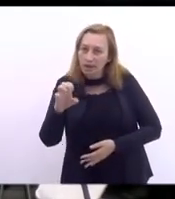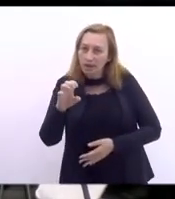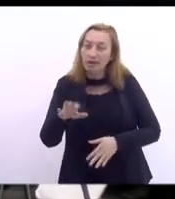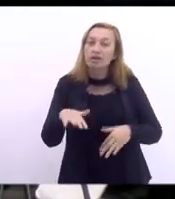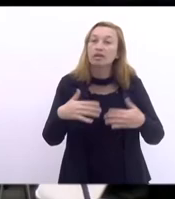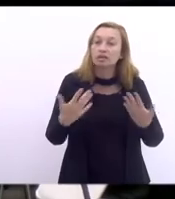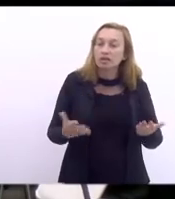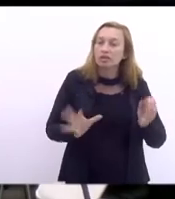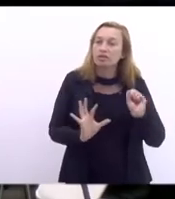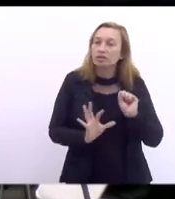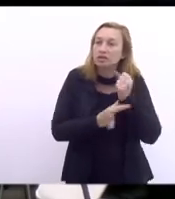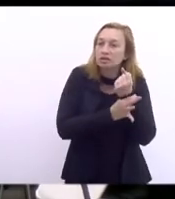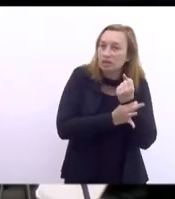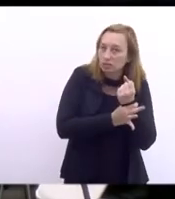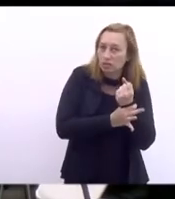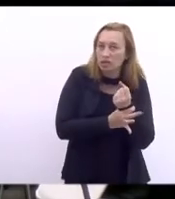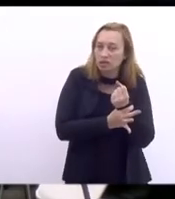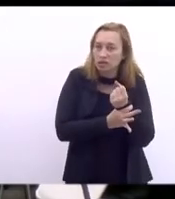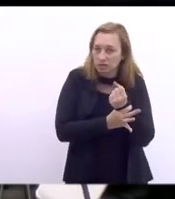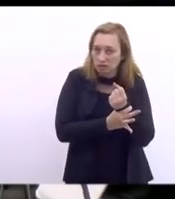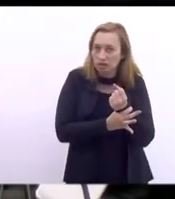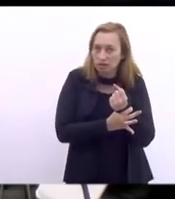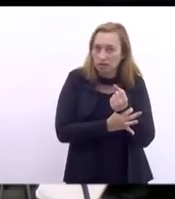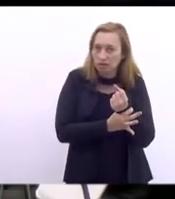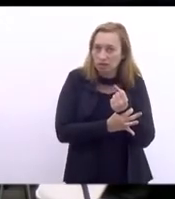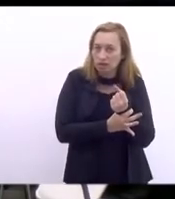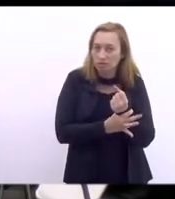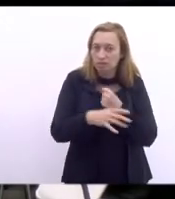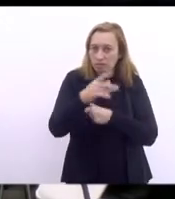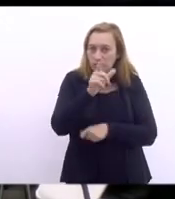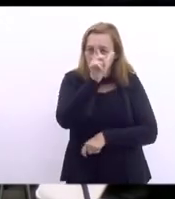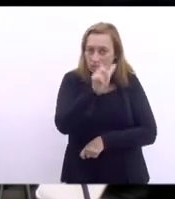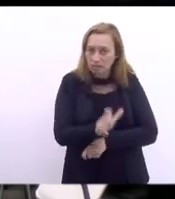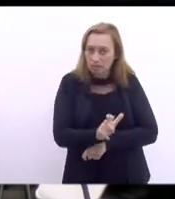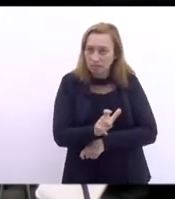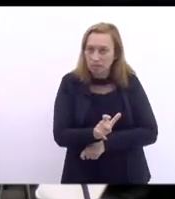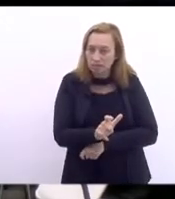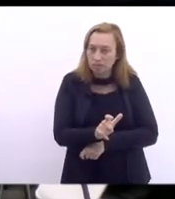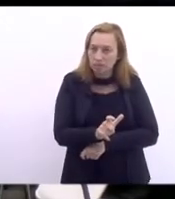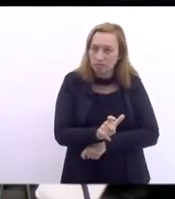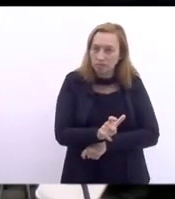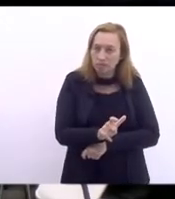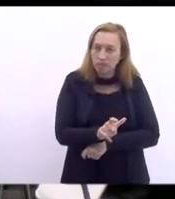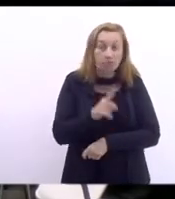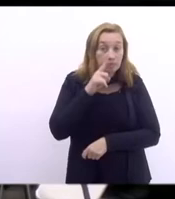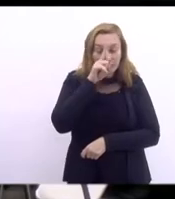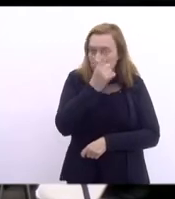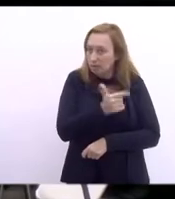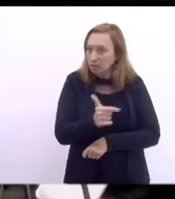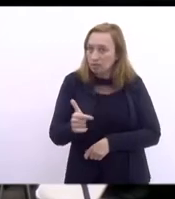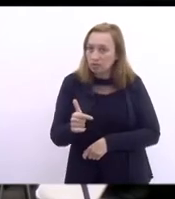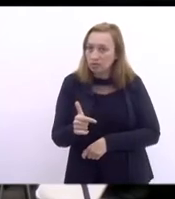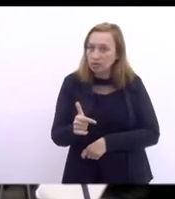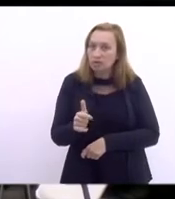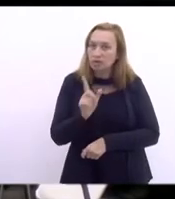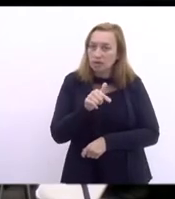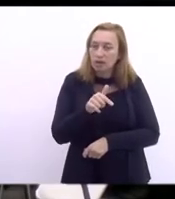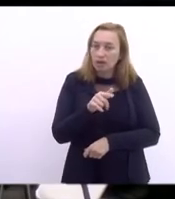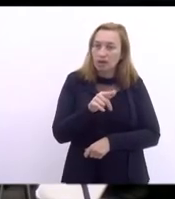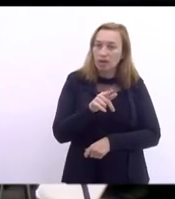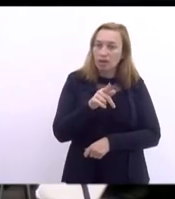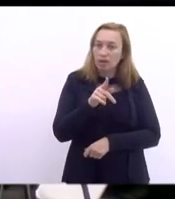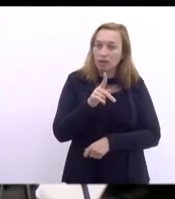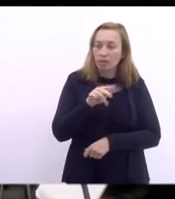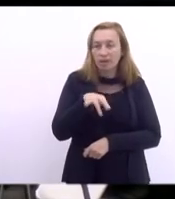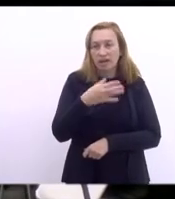quando a garantia quando você dá o máximo de garantia para o que doa ele fica sem risco nenhum isso uma operação de